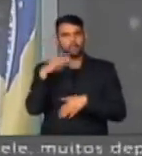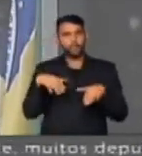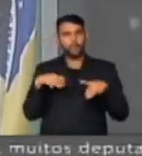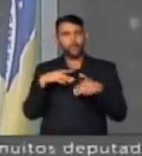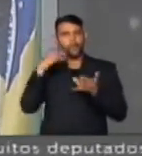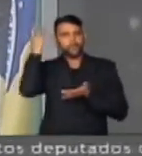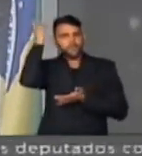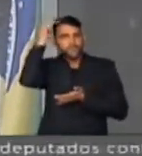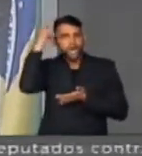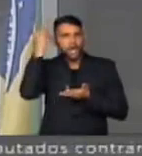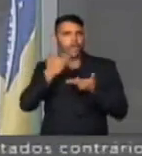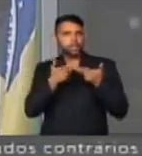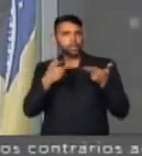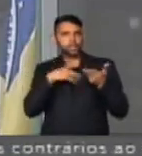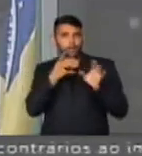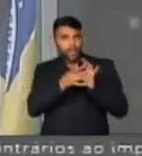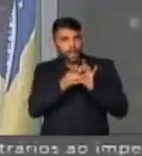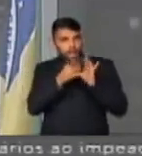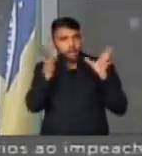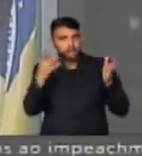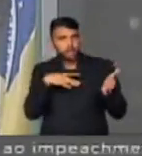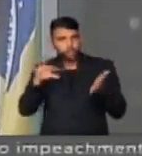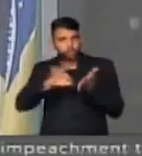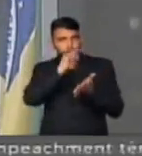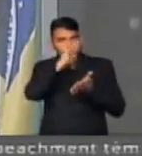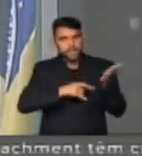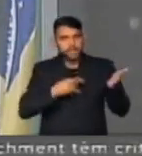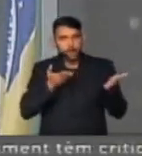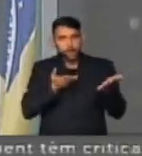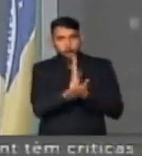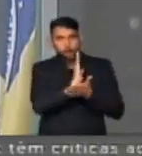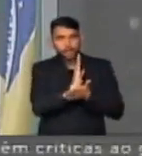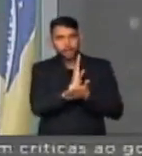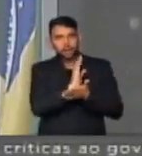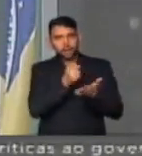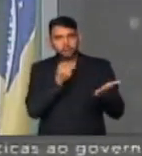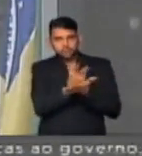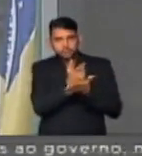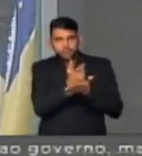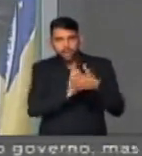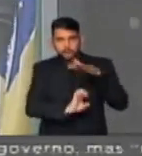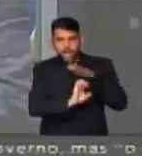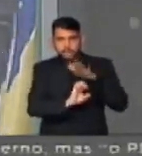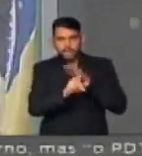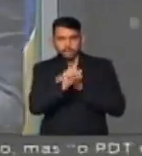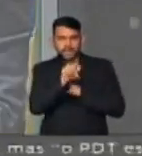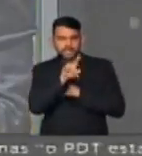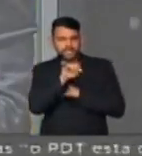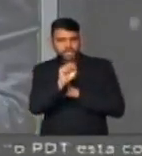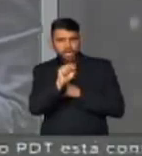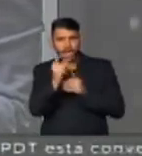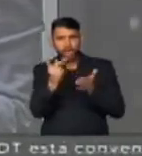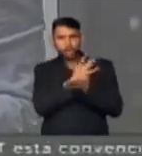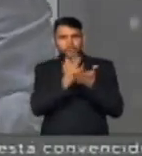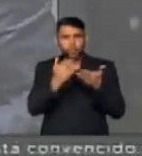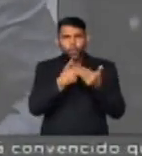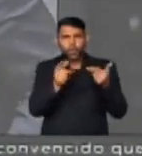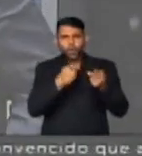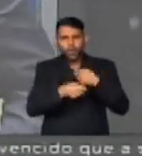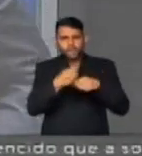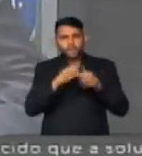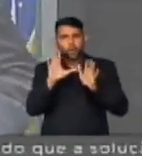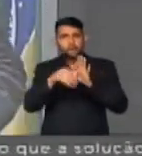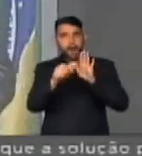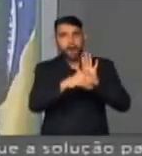não foi ela que autorizou a compra de passadilha, ela nem sabia de nada. Aconteceu um negocinho, roubaram alguns bilhões, mas